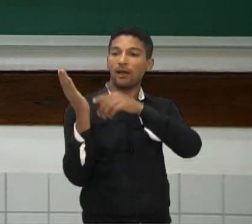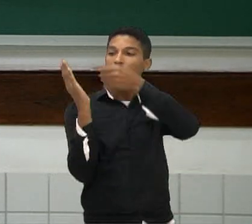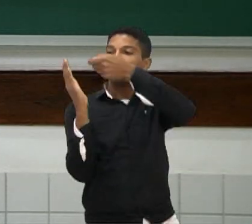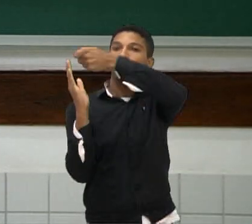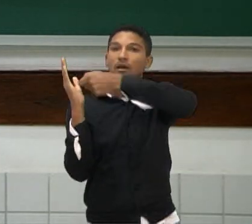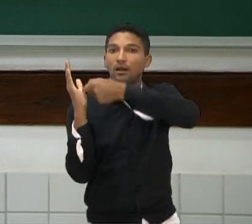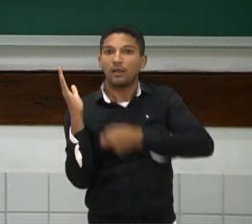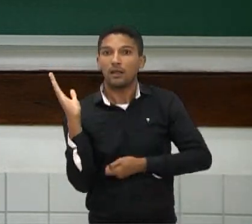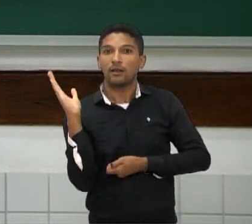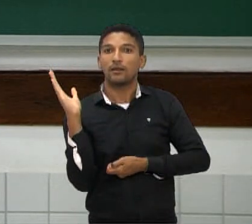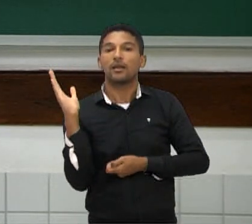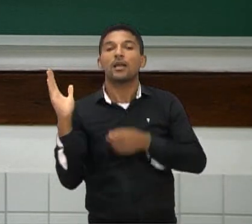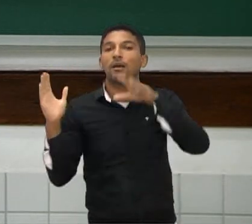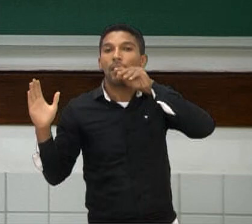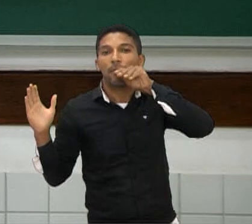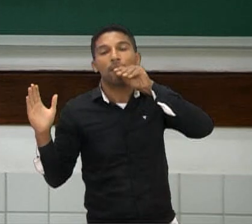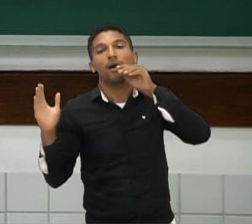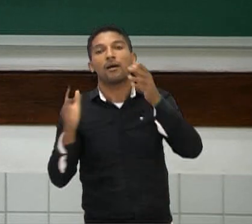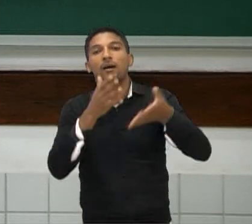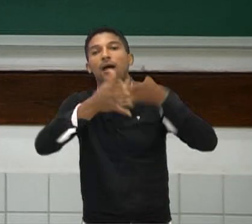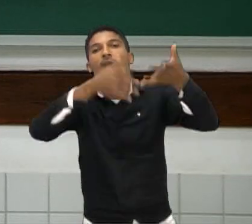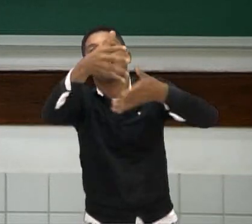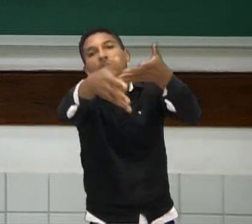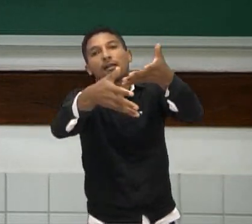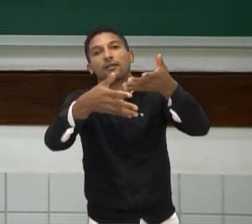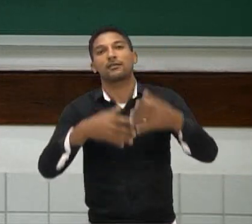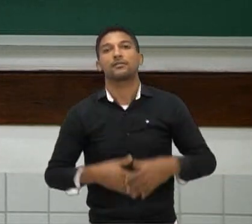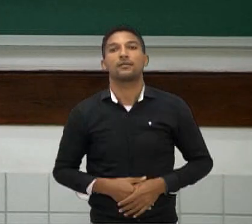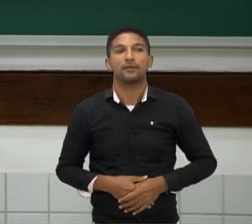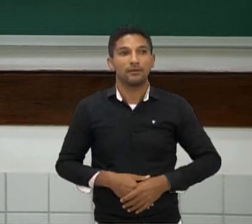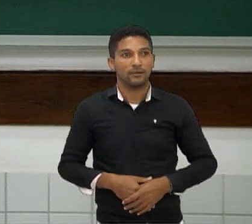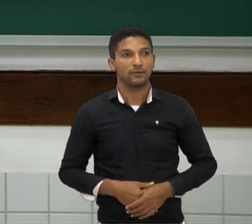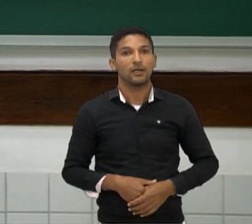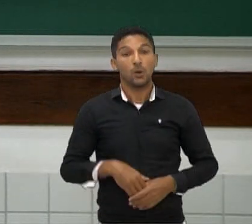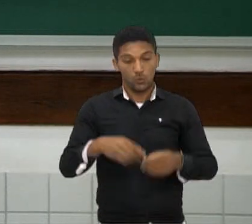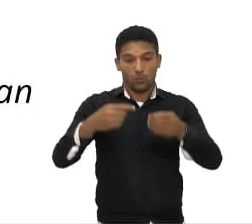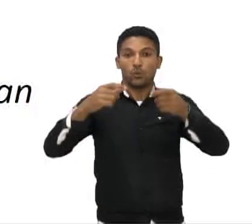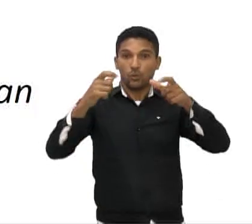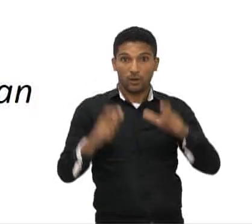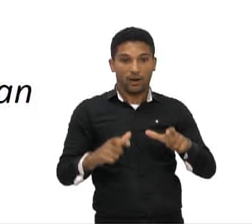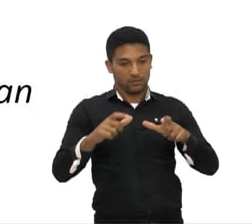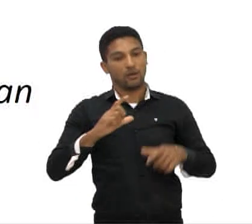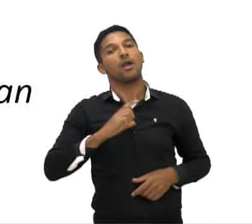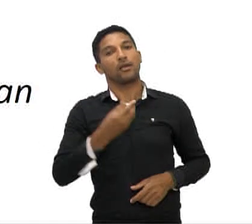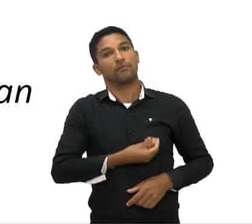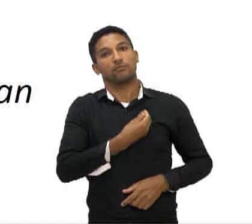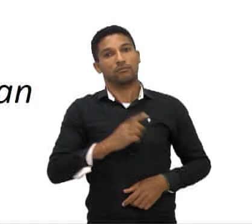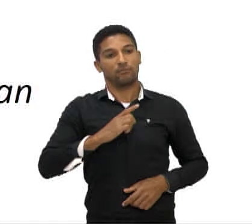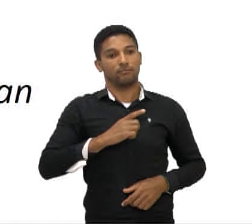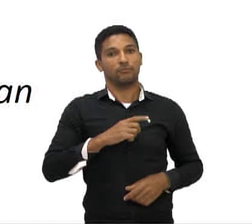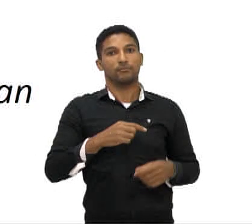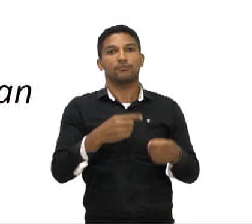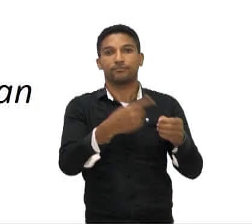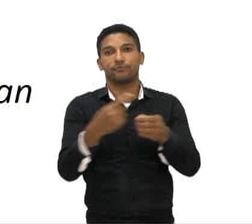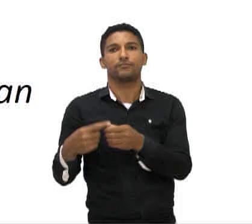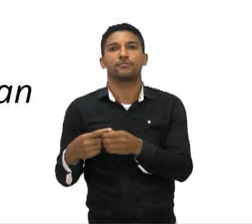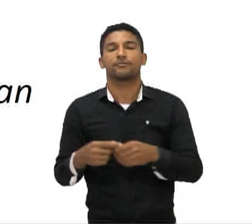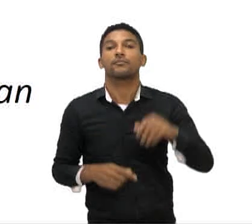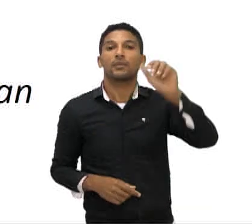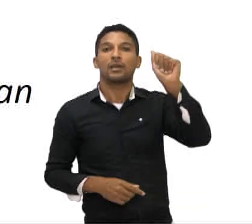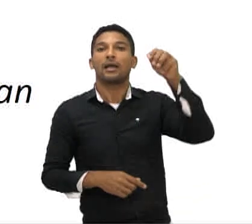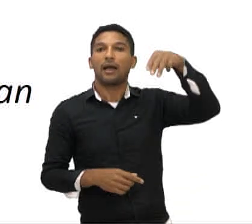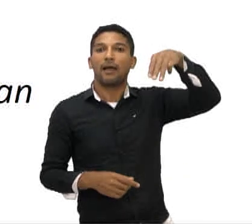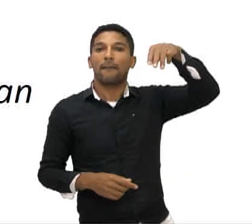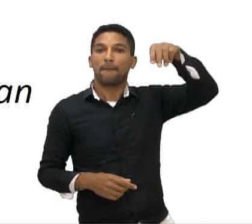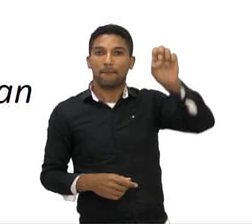Realidade, o ambiente é urbano, então ele existe. A menudo, professor, o que é a menudo? Frequentemente.